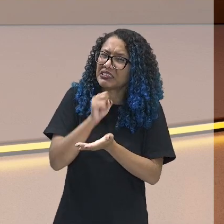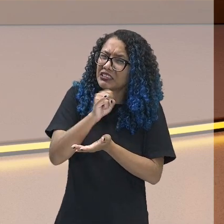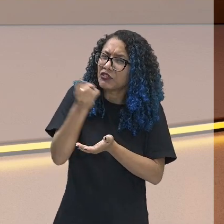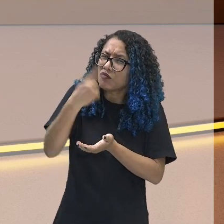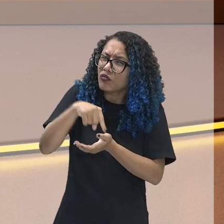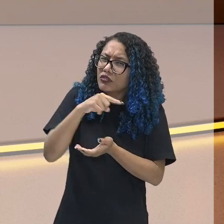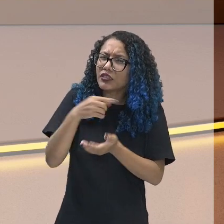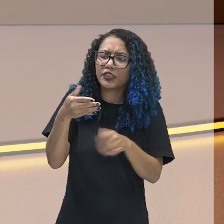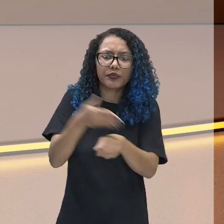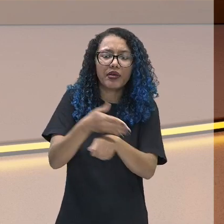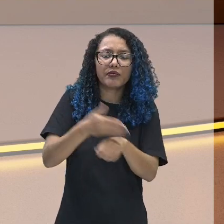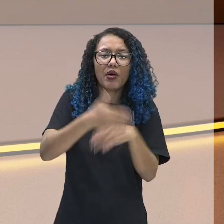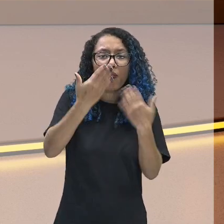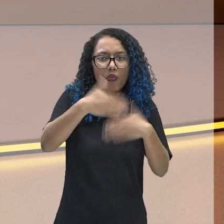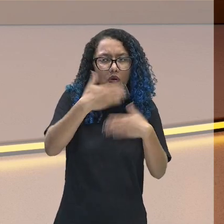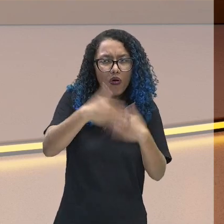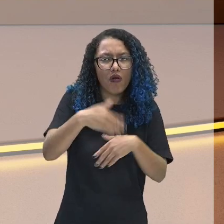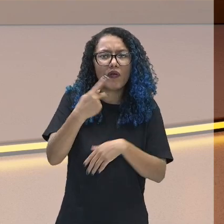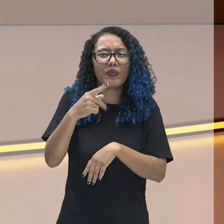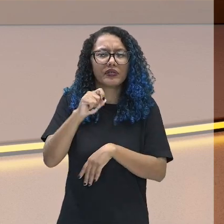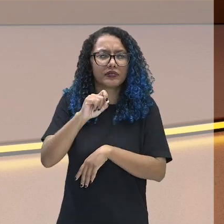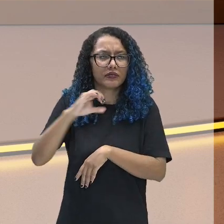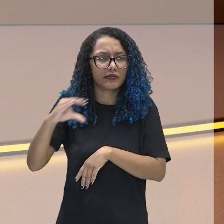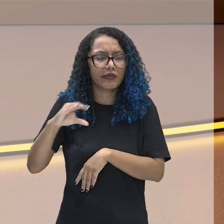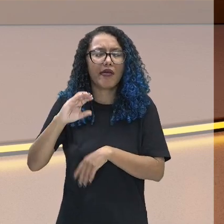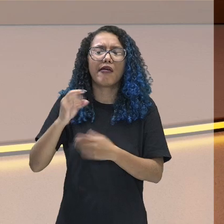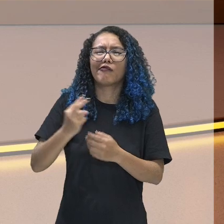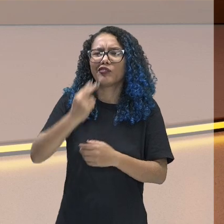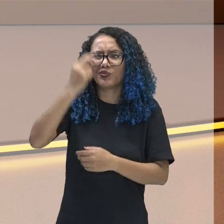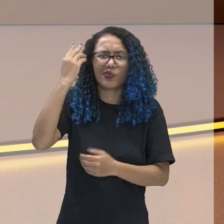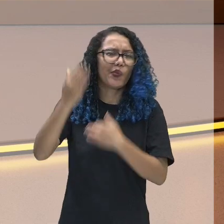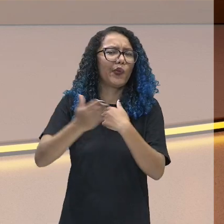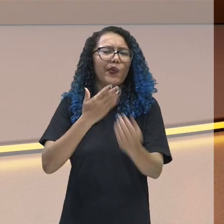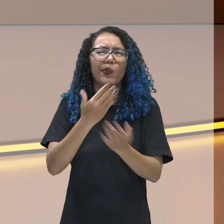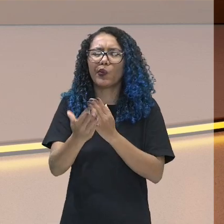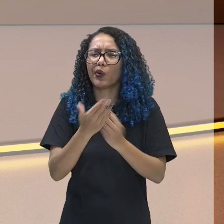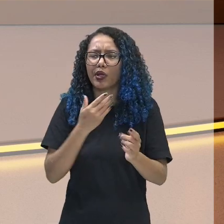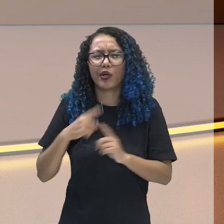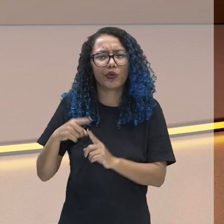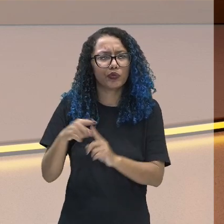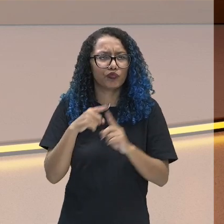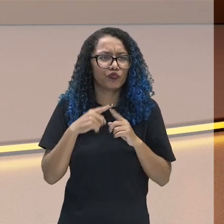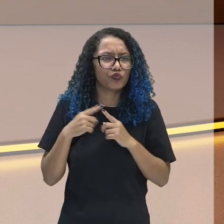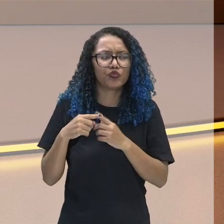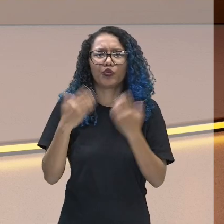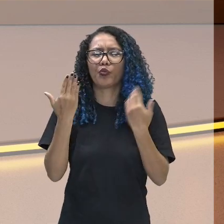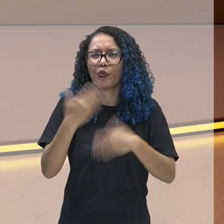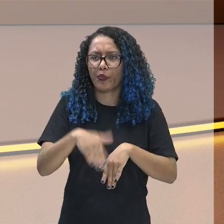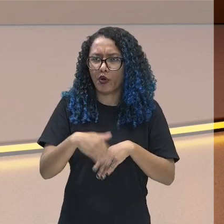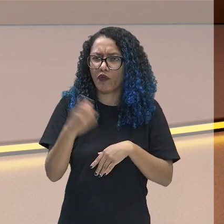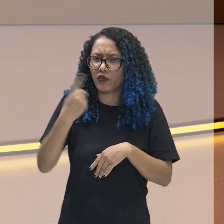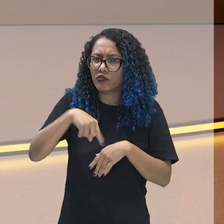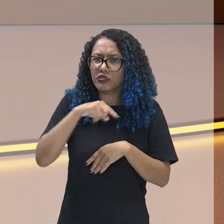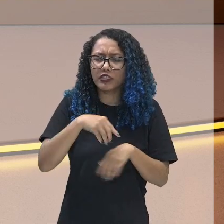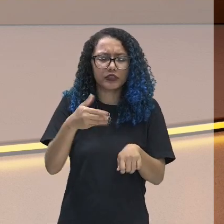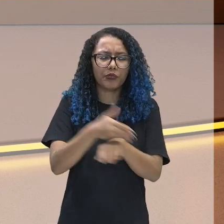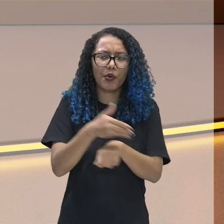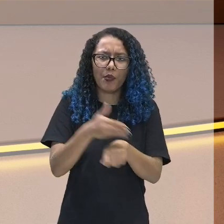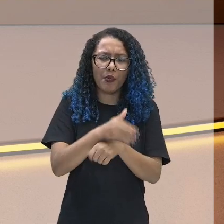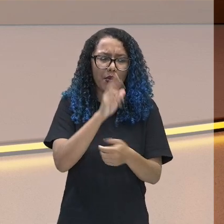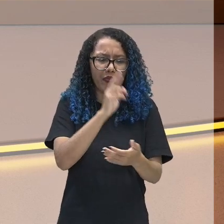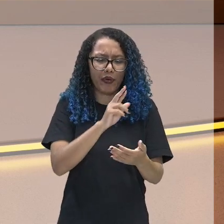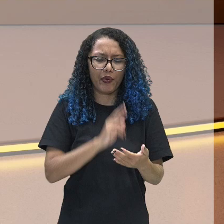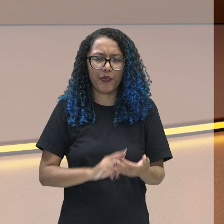prova de PSC, de vestibular ou qualquer prova que vocês, qualquer certame que futuramente vocês vão fazer, algo